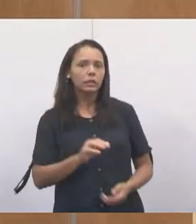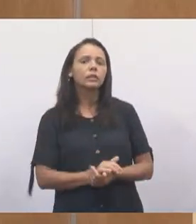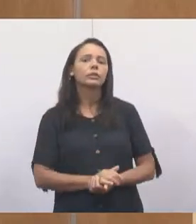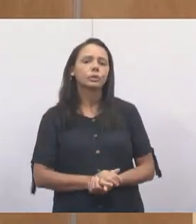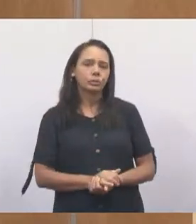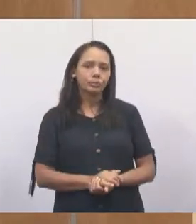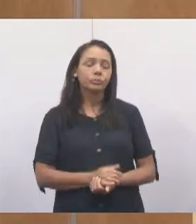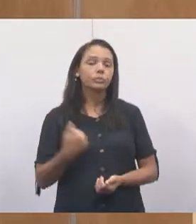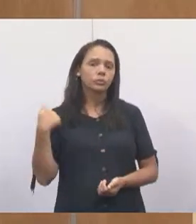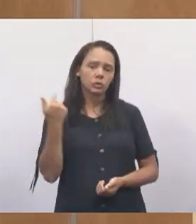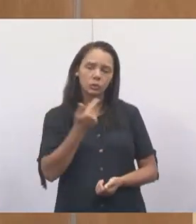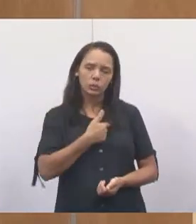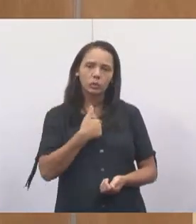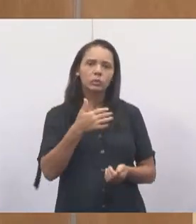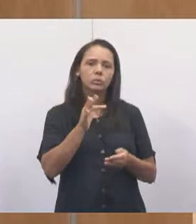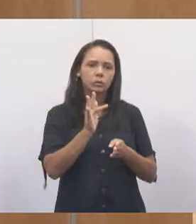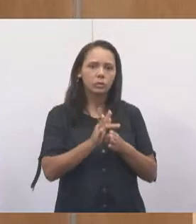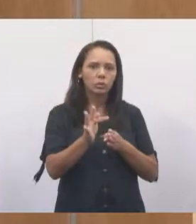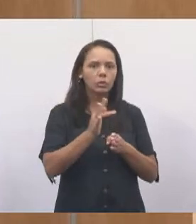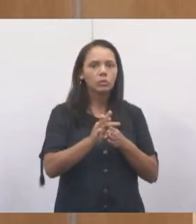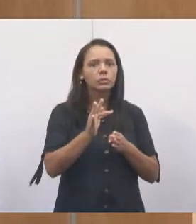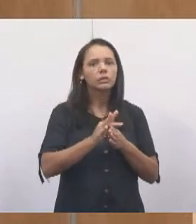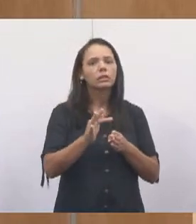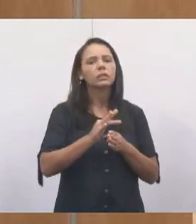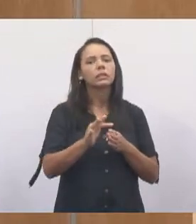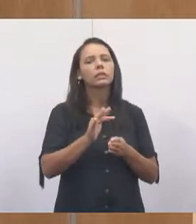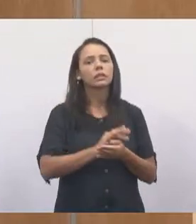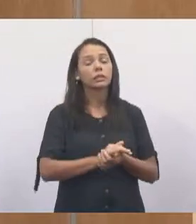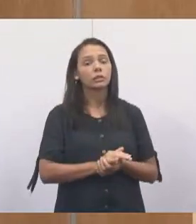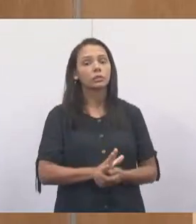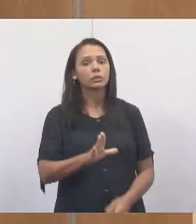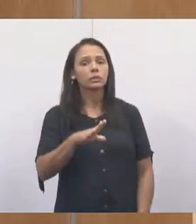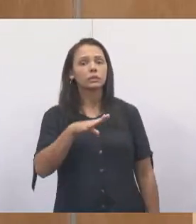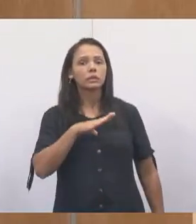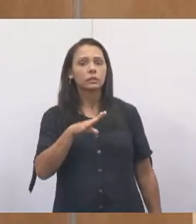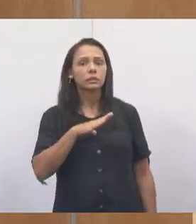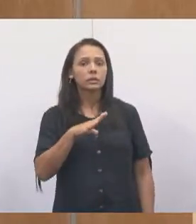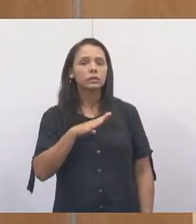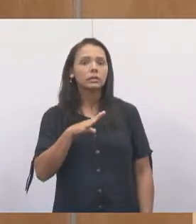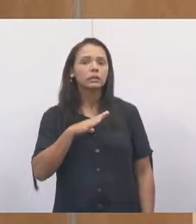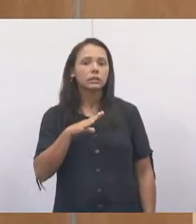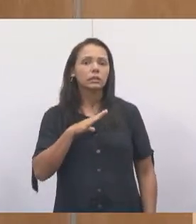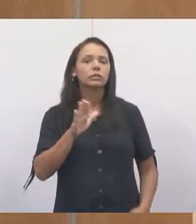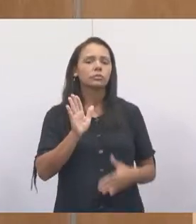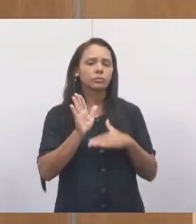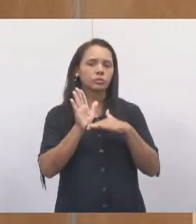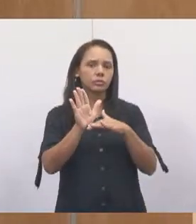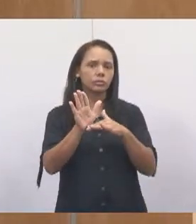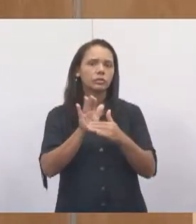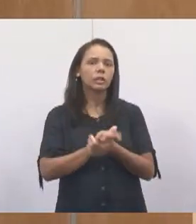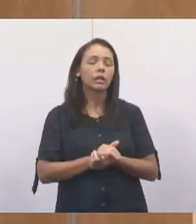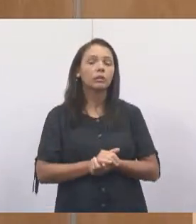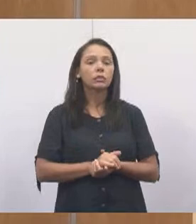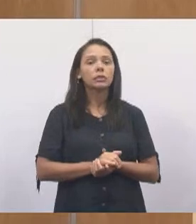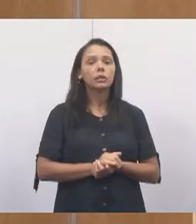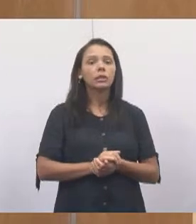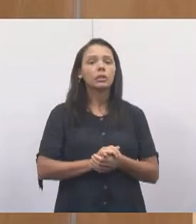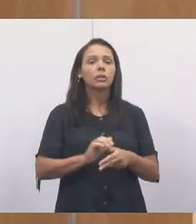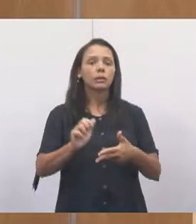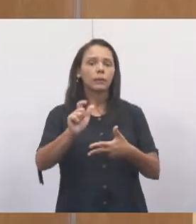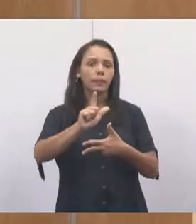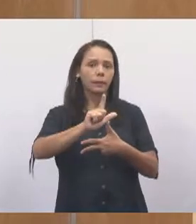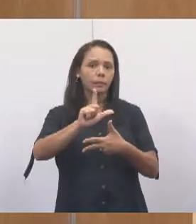pelos conselheiros tutelares municipais, que foi prontamente atendido aí pelo Poder Executivo